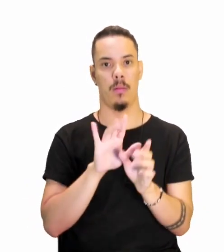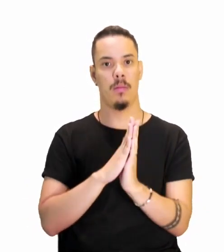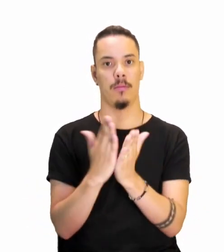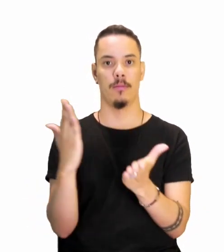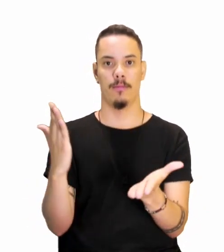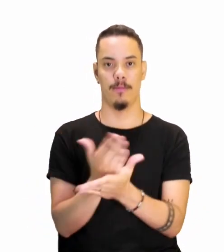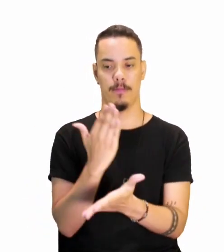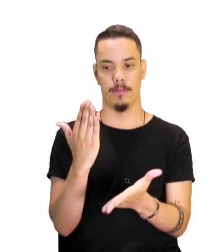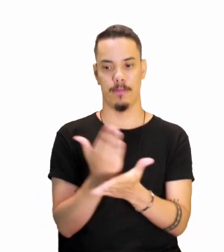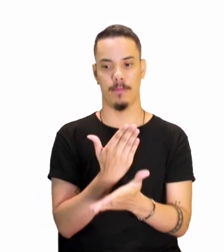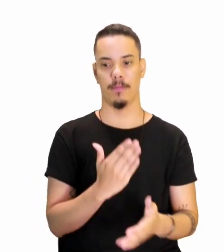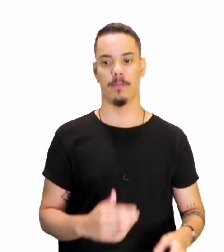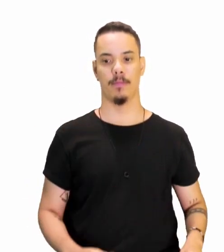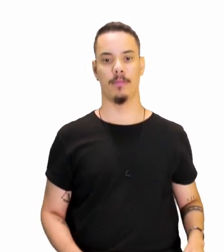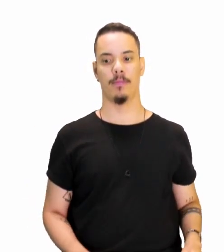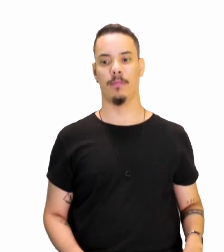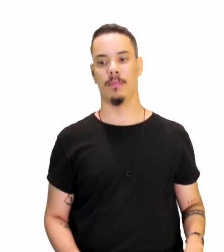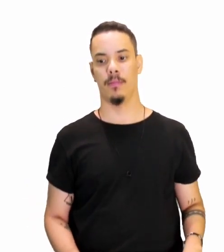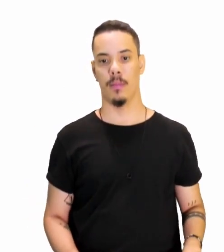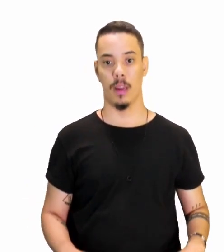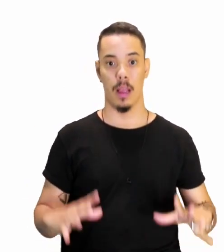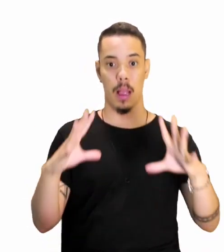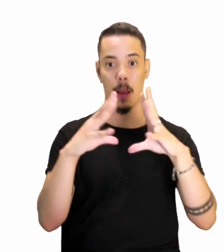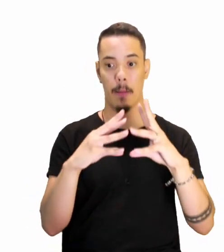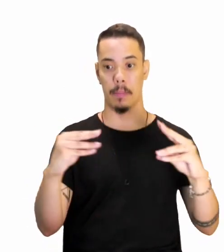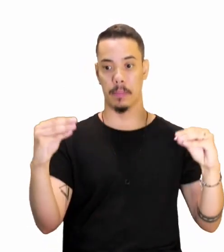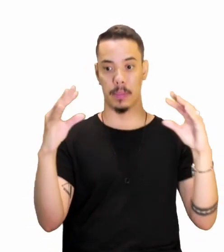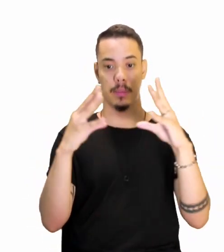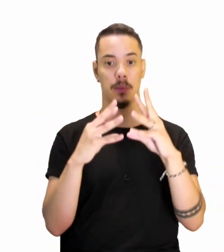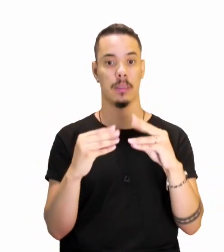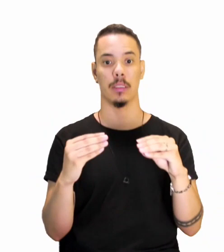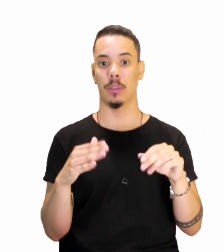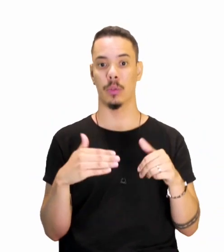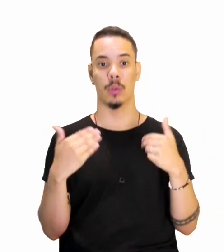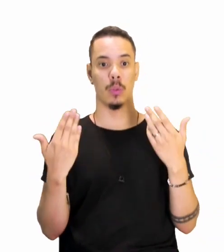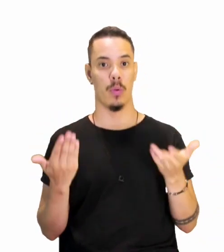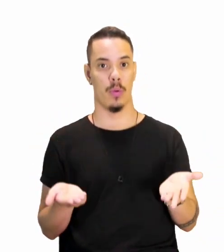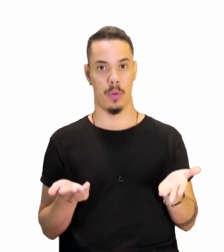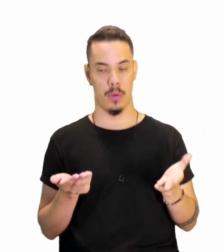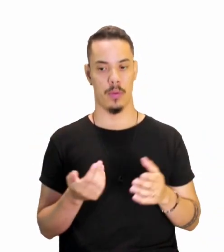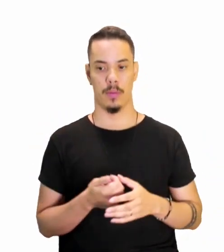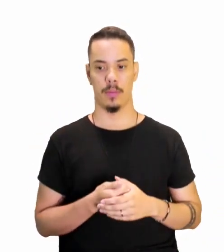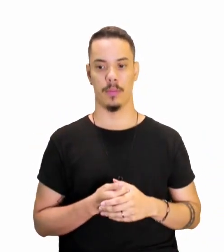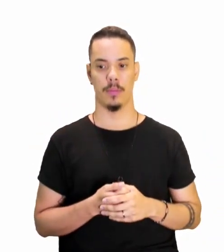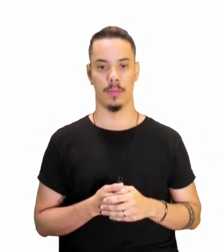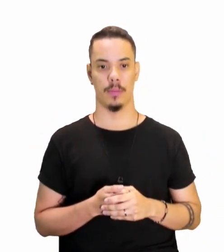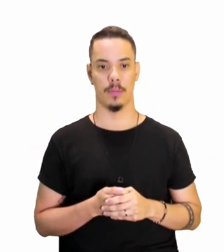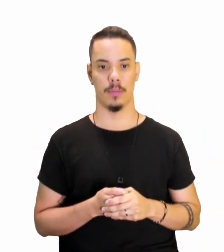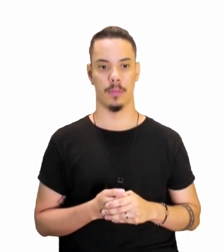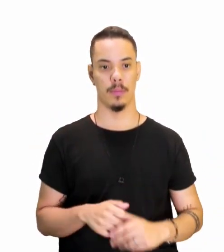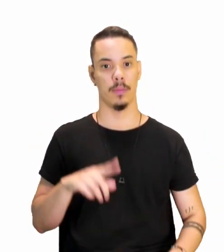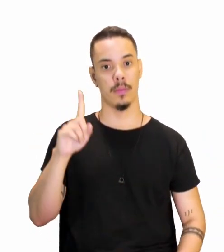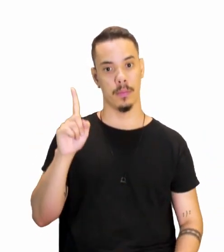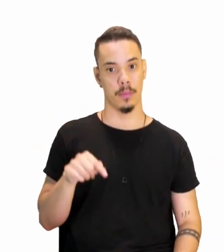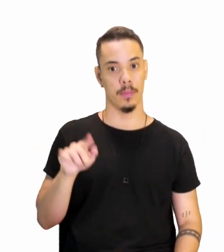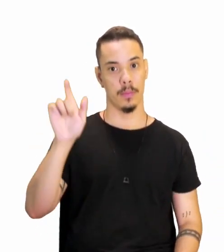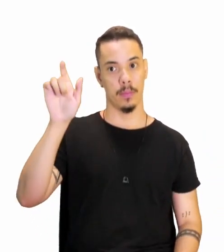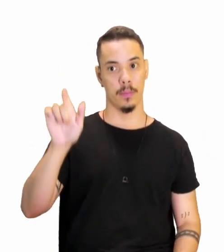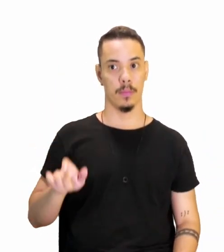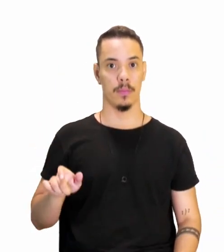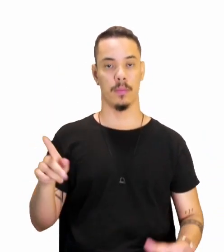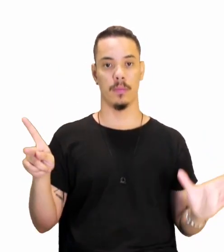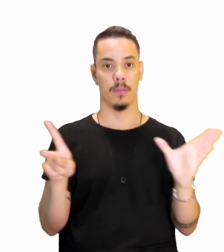certo? Os abstratos, né? Quais são os substantivos abstratos? São aqueles seres que são o